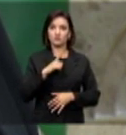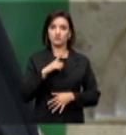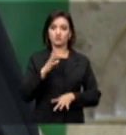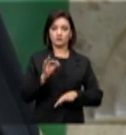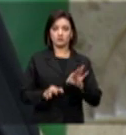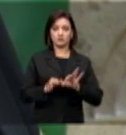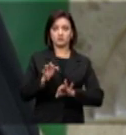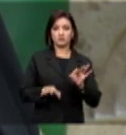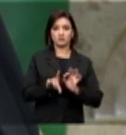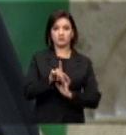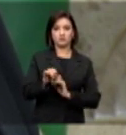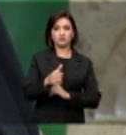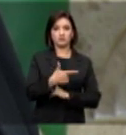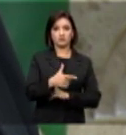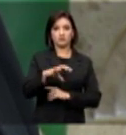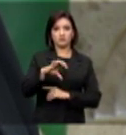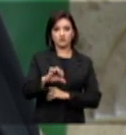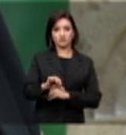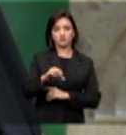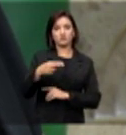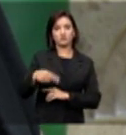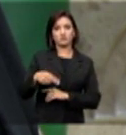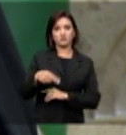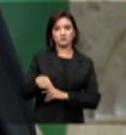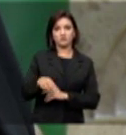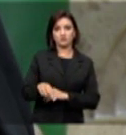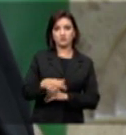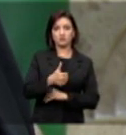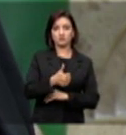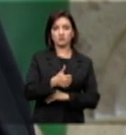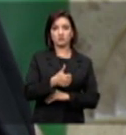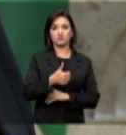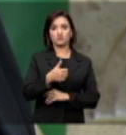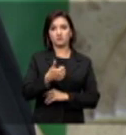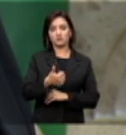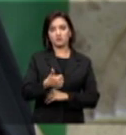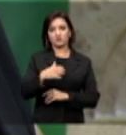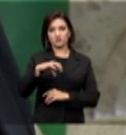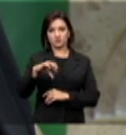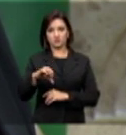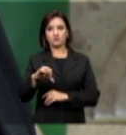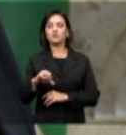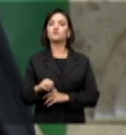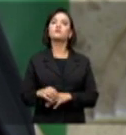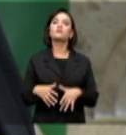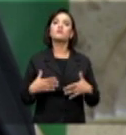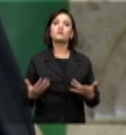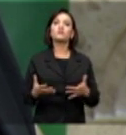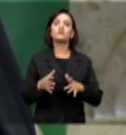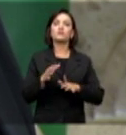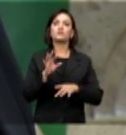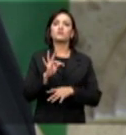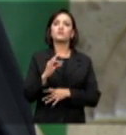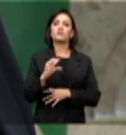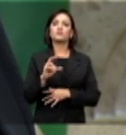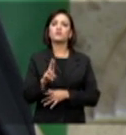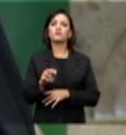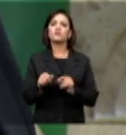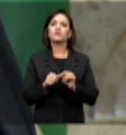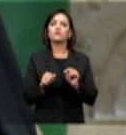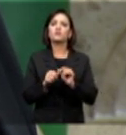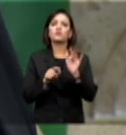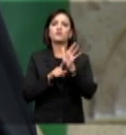julgamento em 27 de novembro de 2019, em que a Corte de Contas faz um exame da vantajosidade da